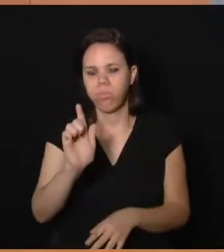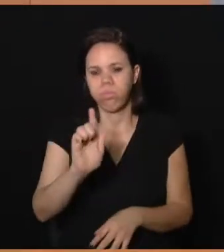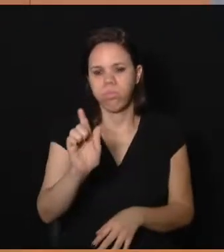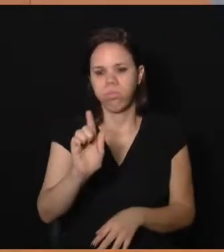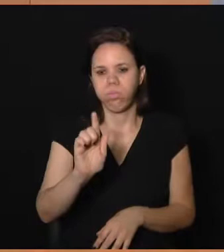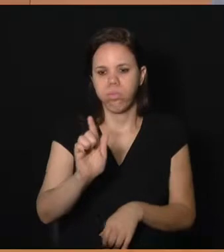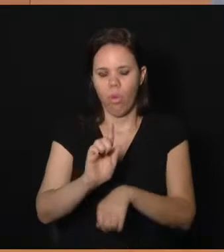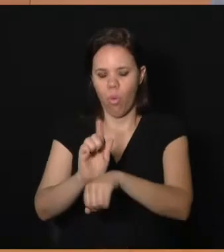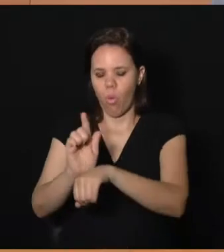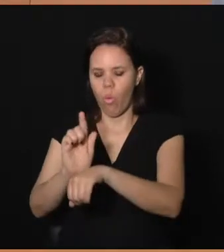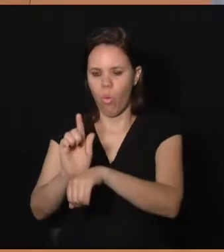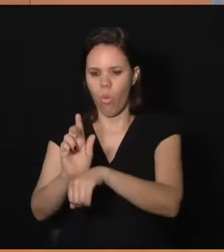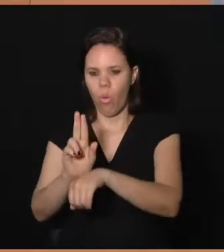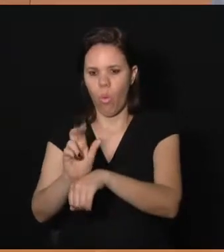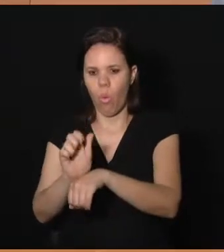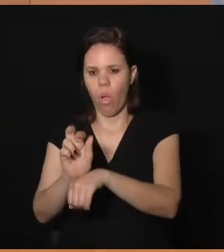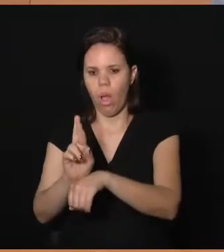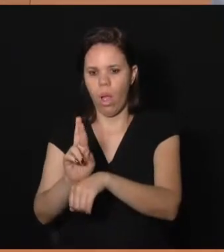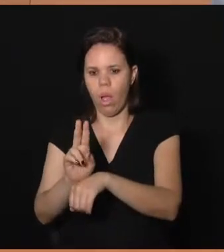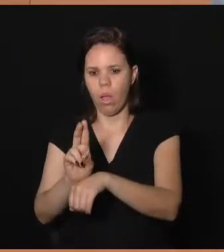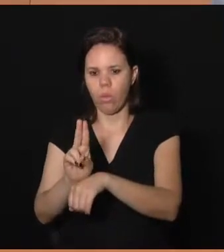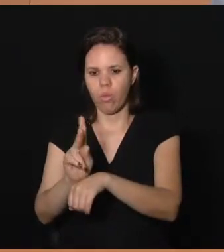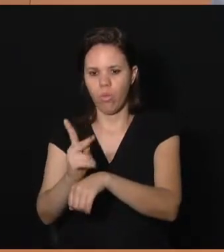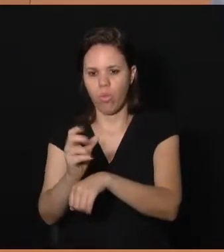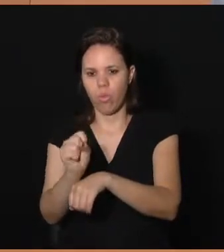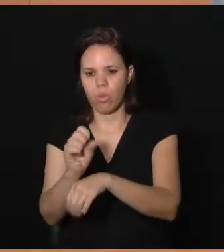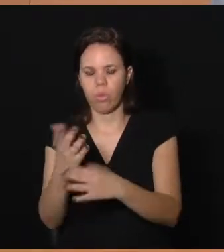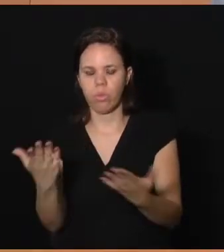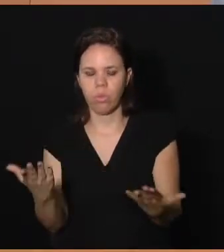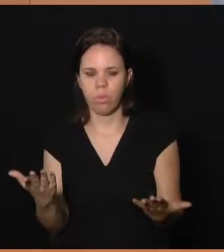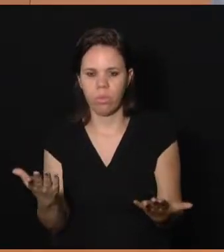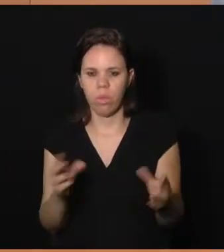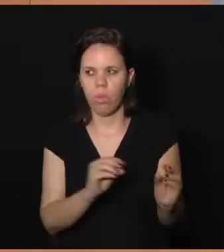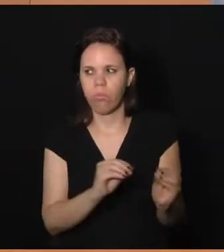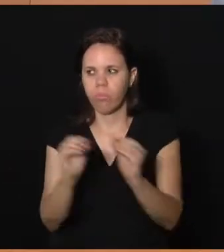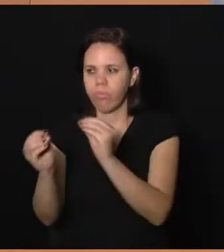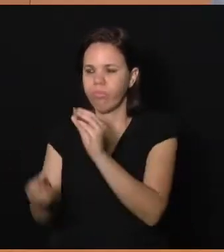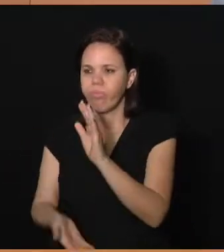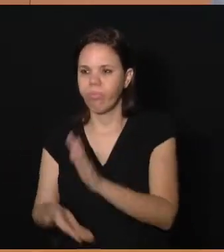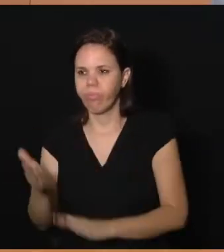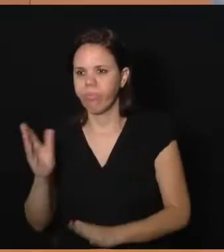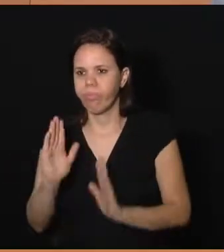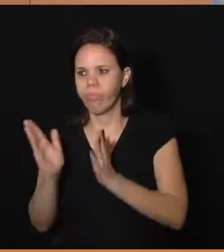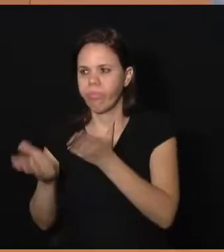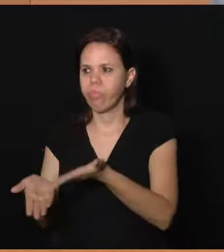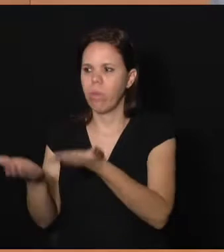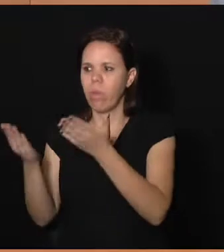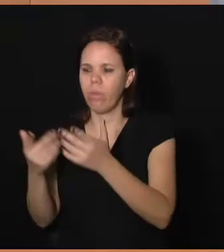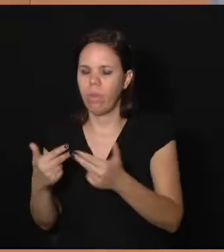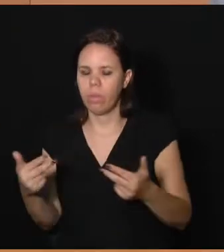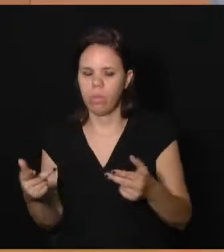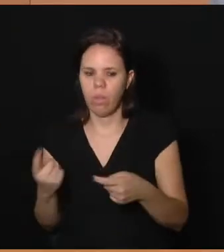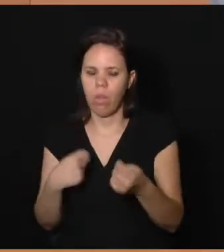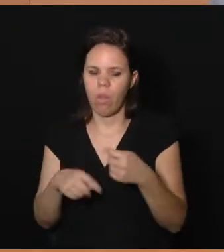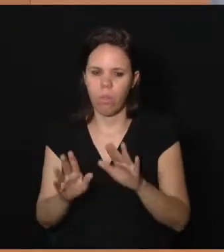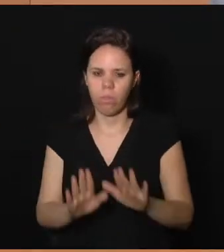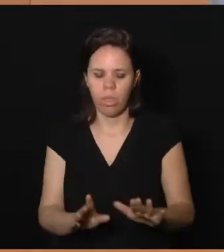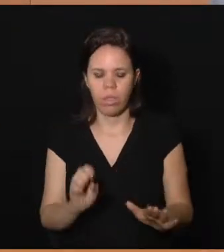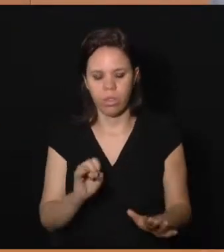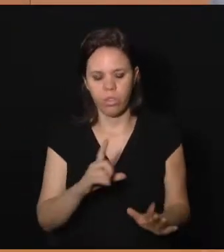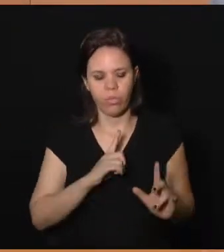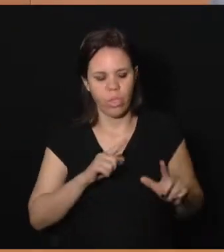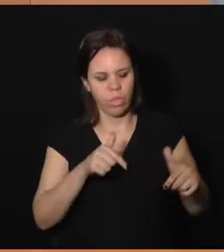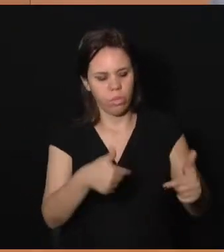de Campinas nesse sentido, mas, de novo, sem a integração política, né, da prefeitura, realmente do